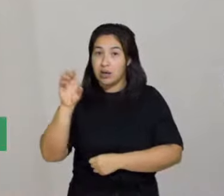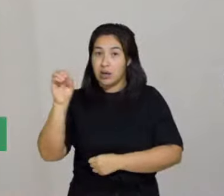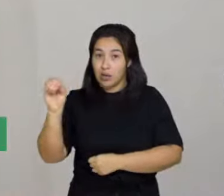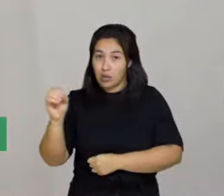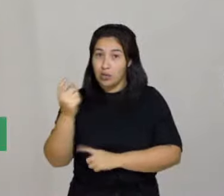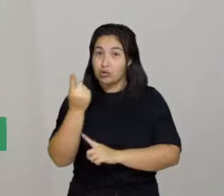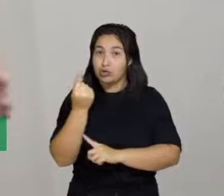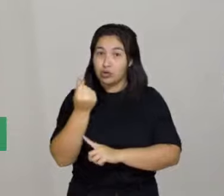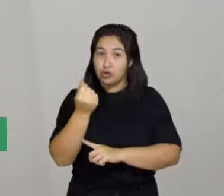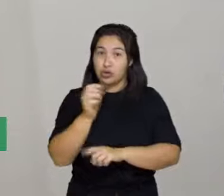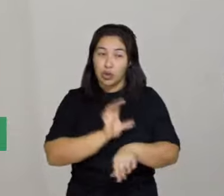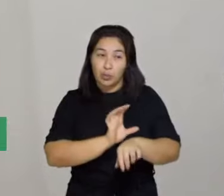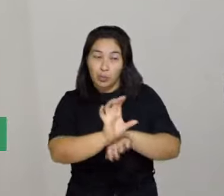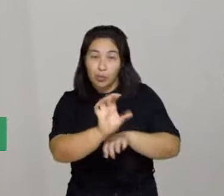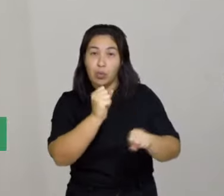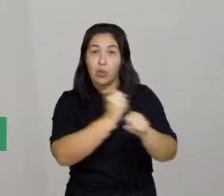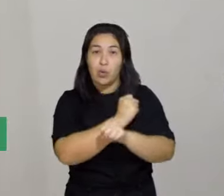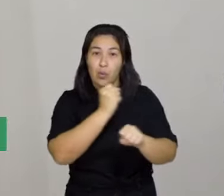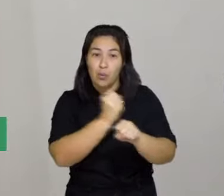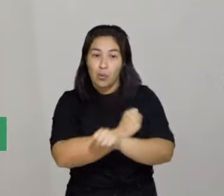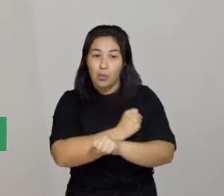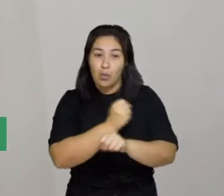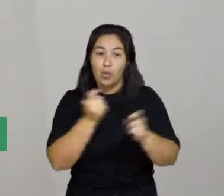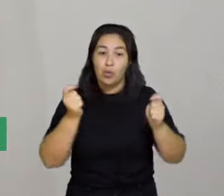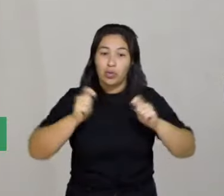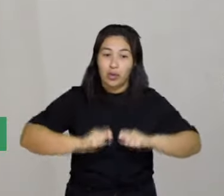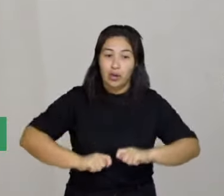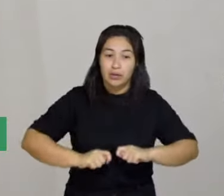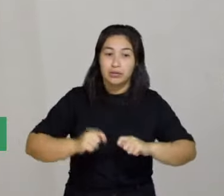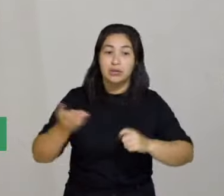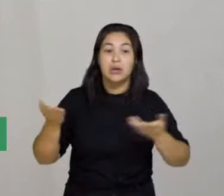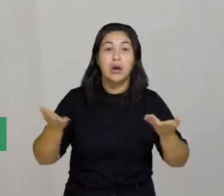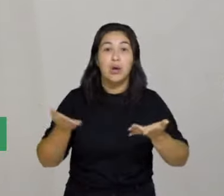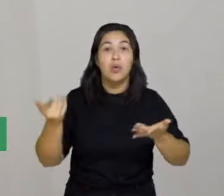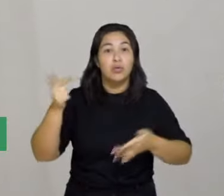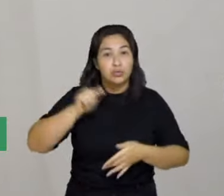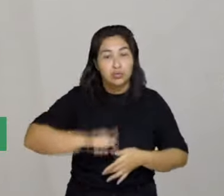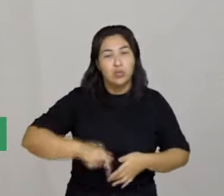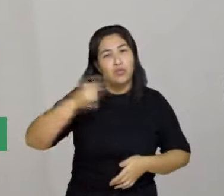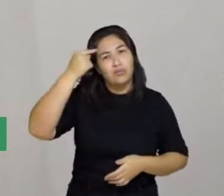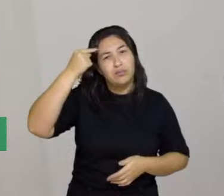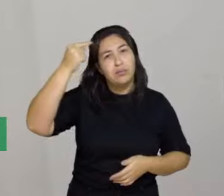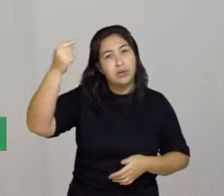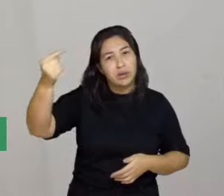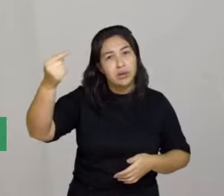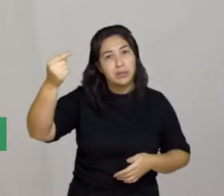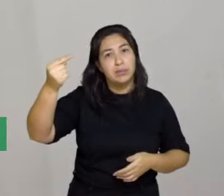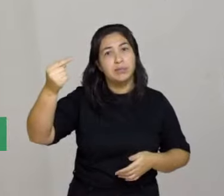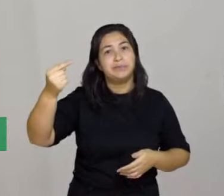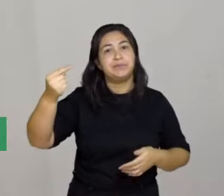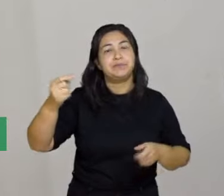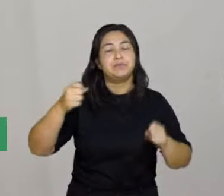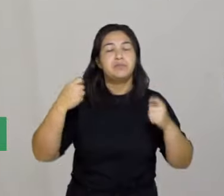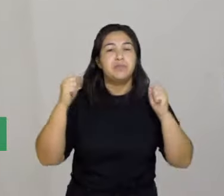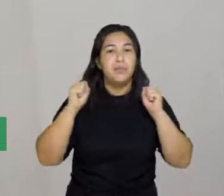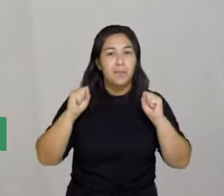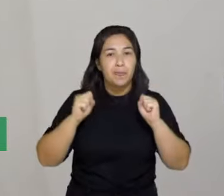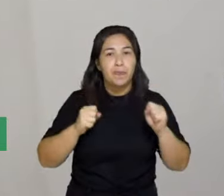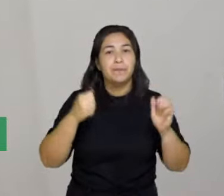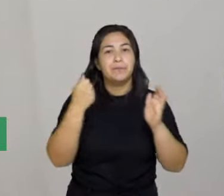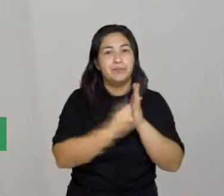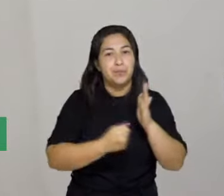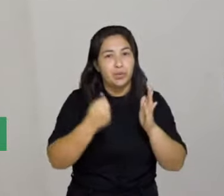fazer o projeto e execução dessa terceira pista. E fica aqui mais uma vez, relembrando mais uma vez que nós possamos lutar por isso, e